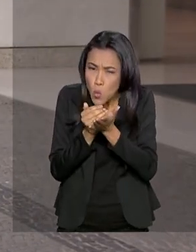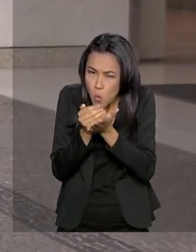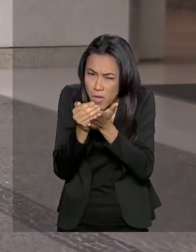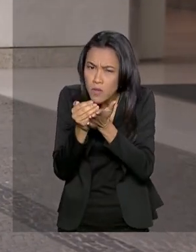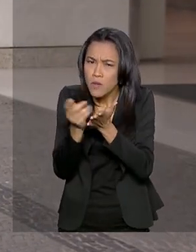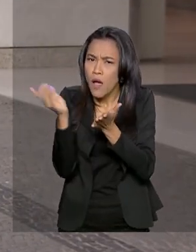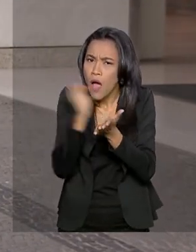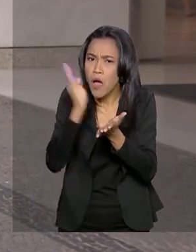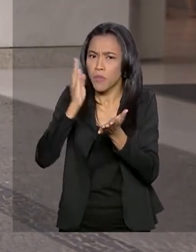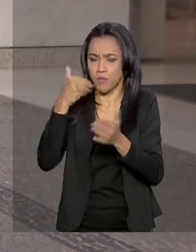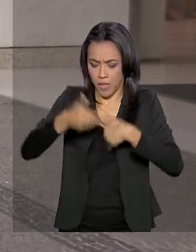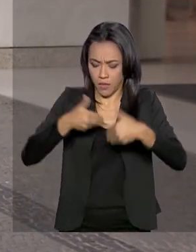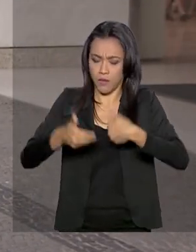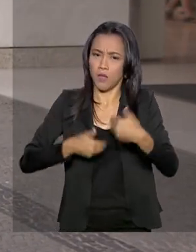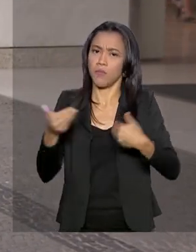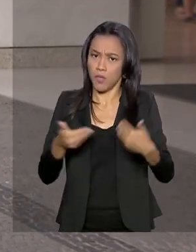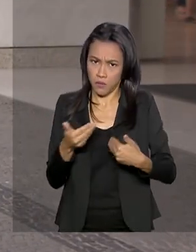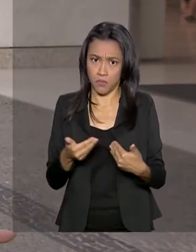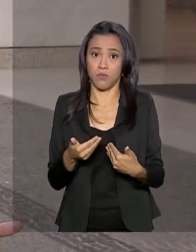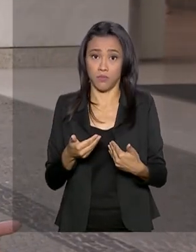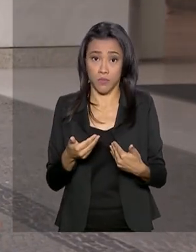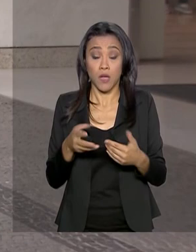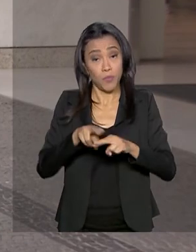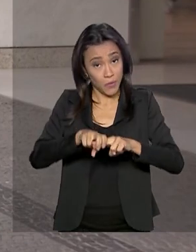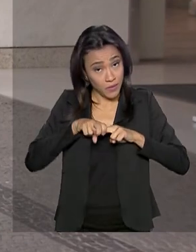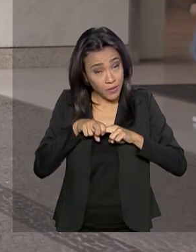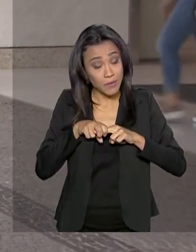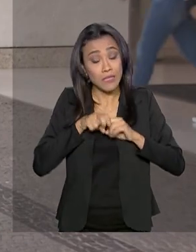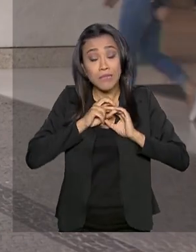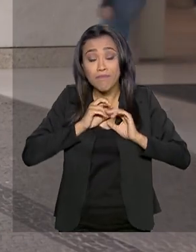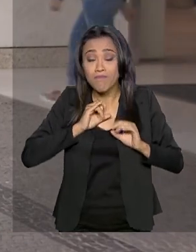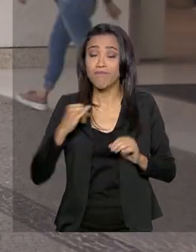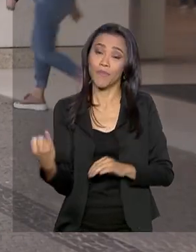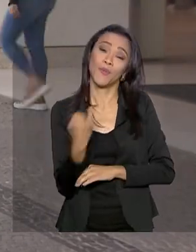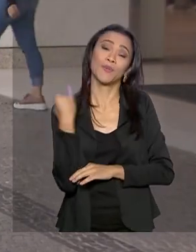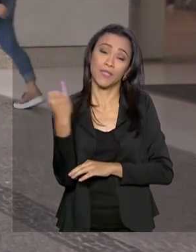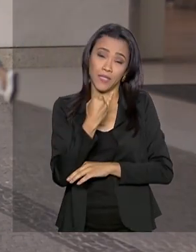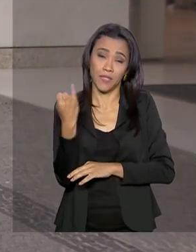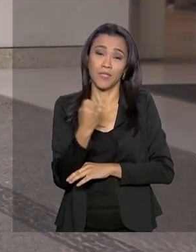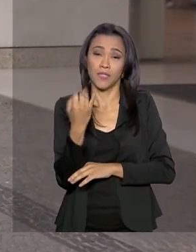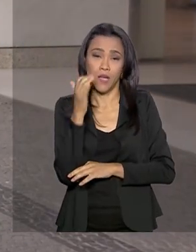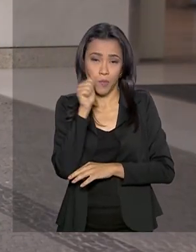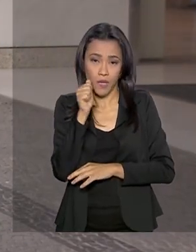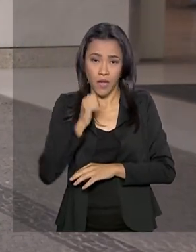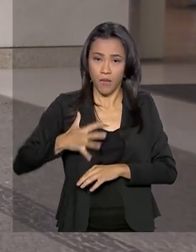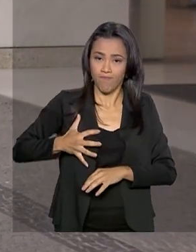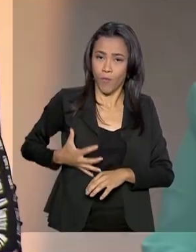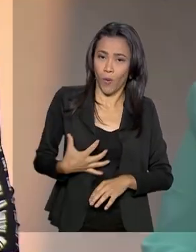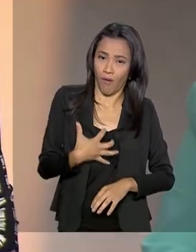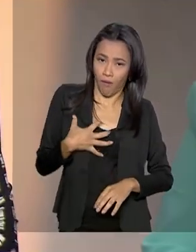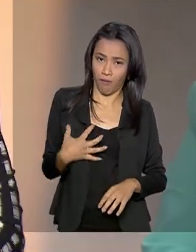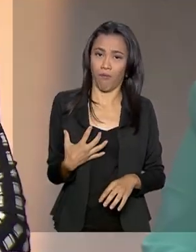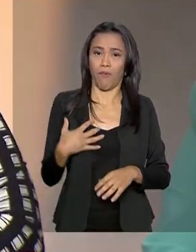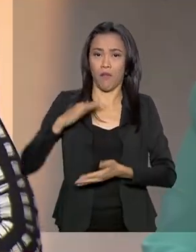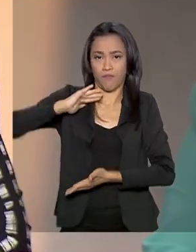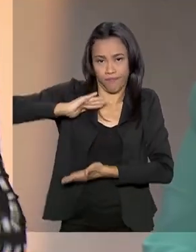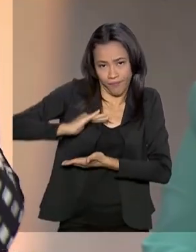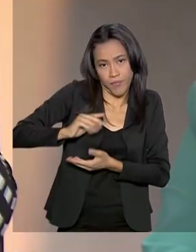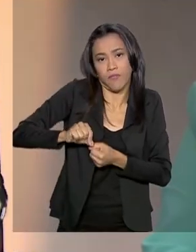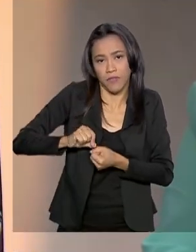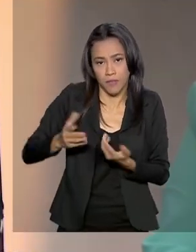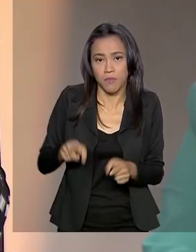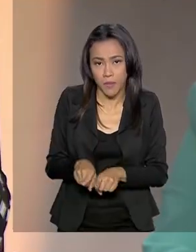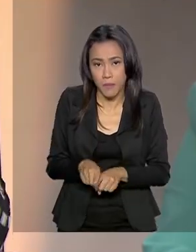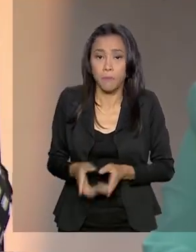tratado de forma mais rápida e menos agressiva por isso a importância do auto-exame e da mamografia o governo